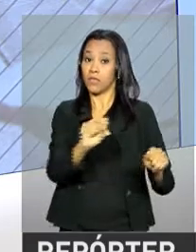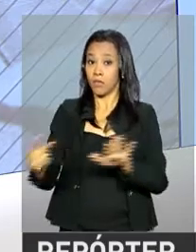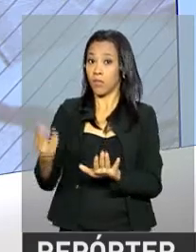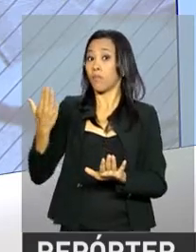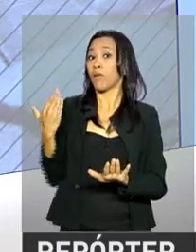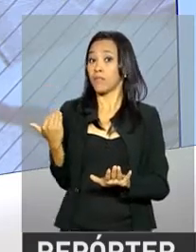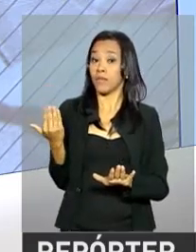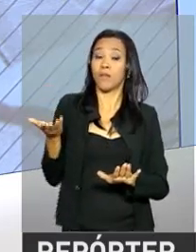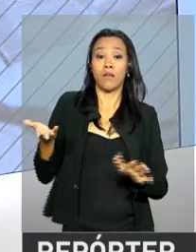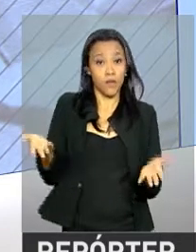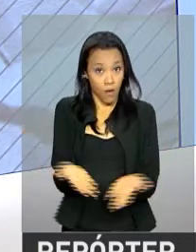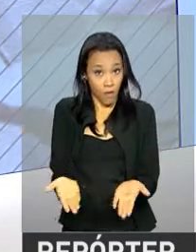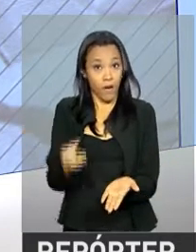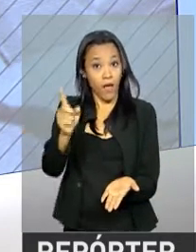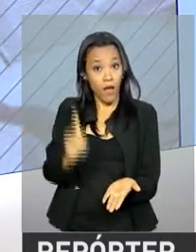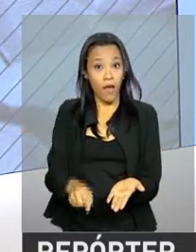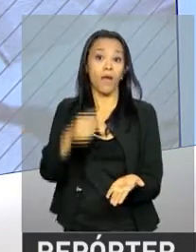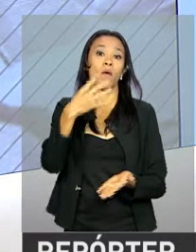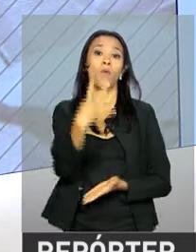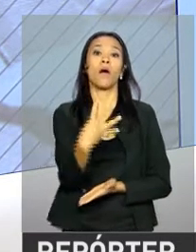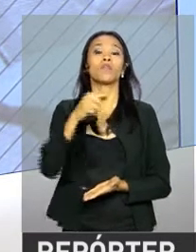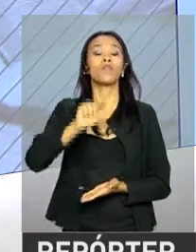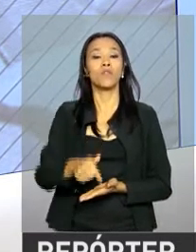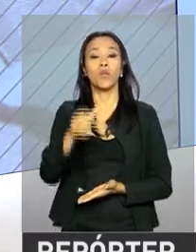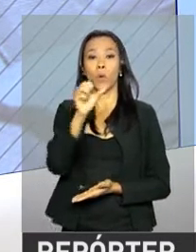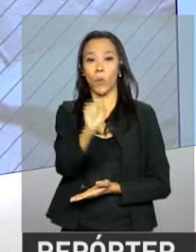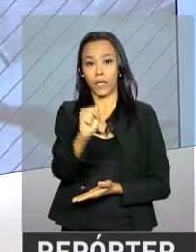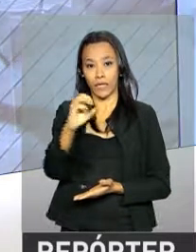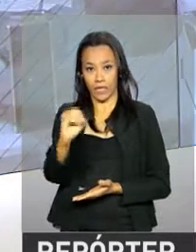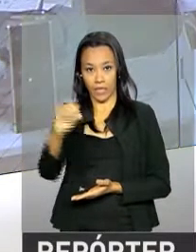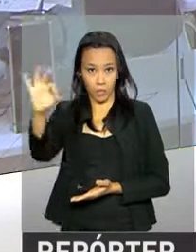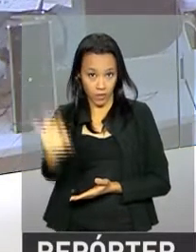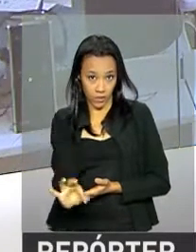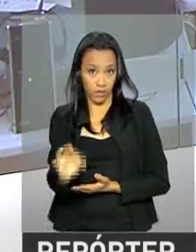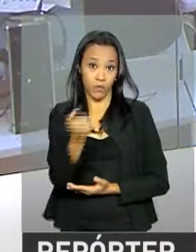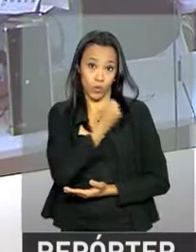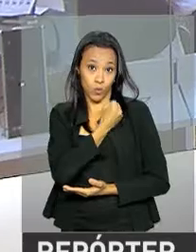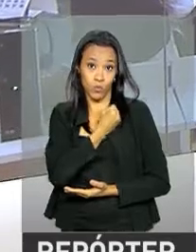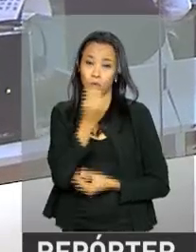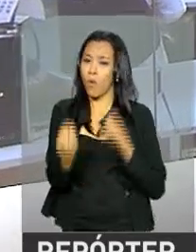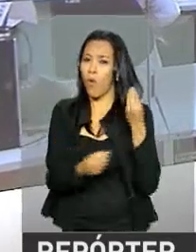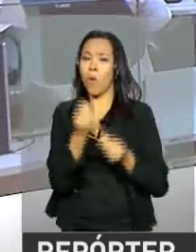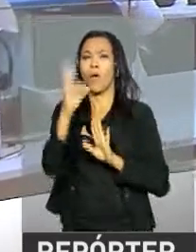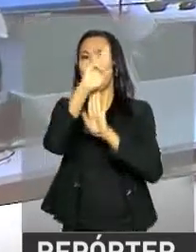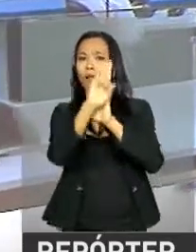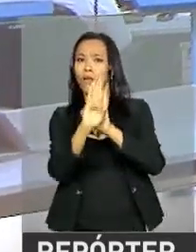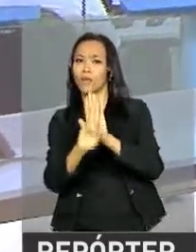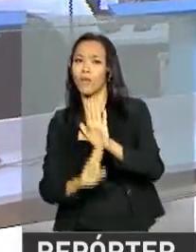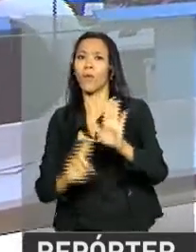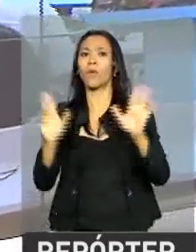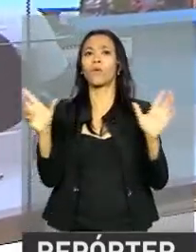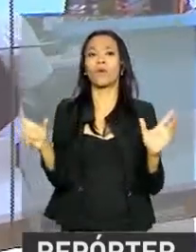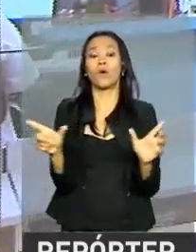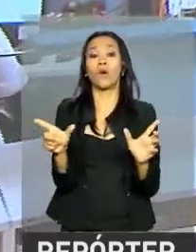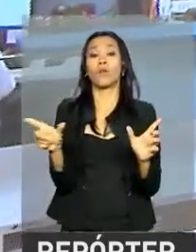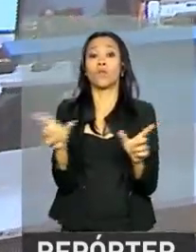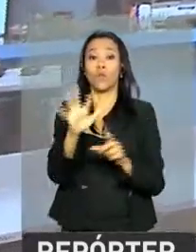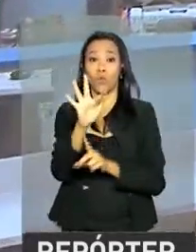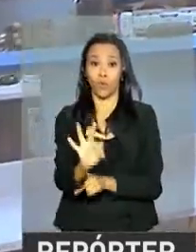agora a previsão é de 4,80 por cento os números estão no boletim focus divulgado agora pela manhã